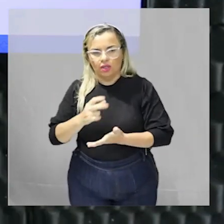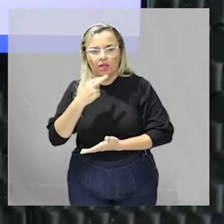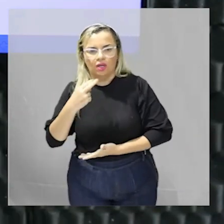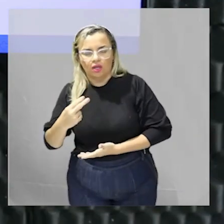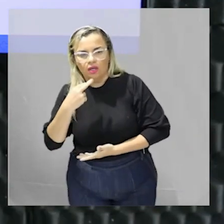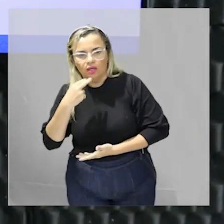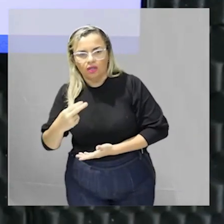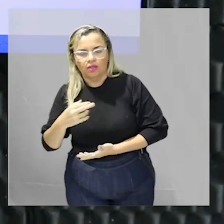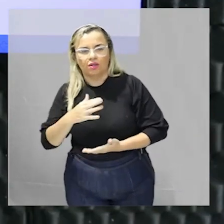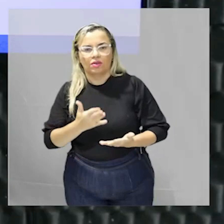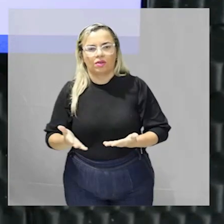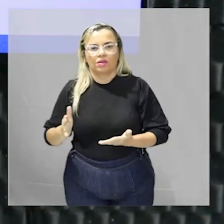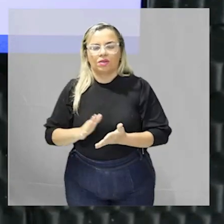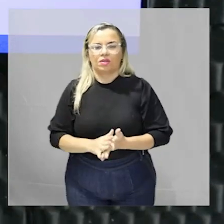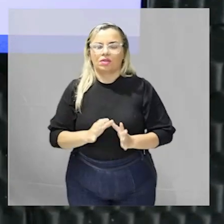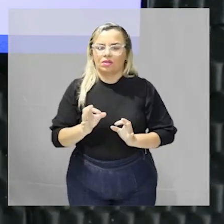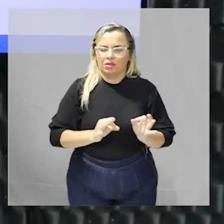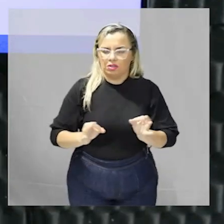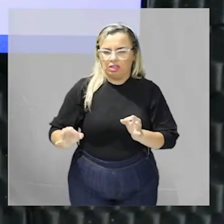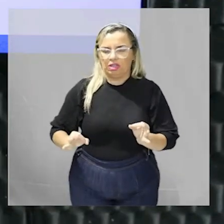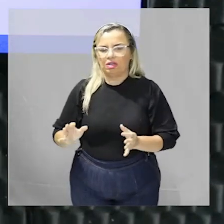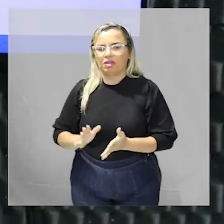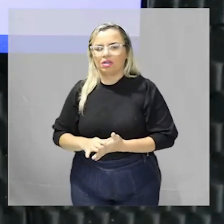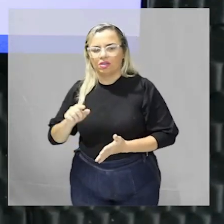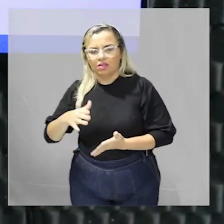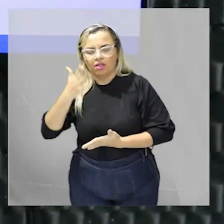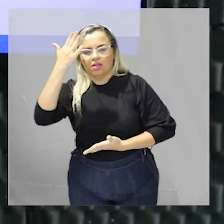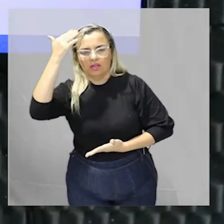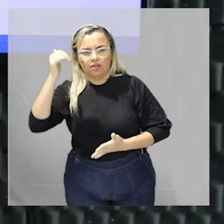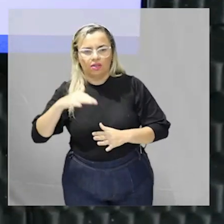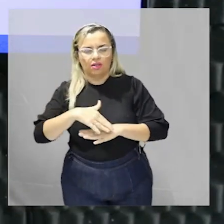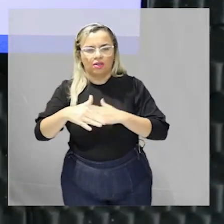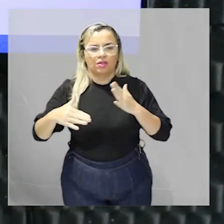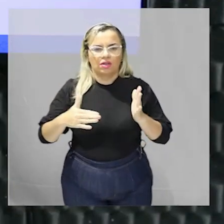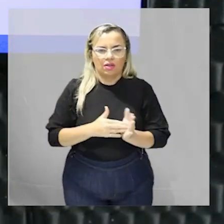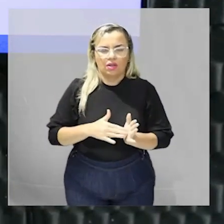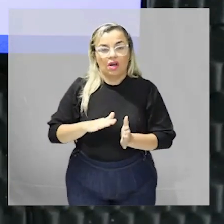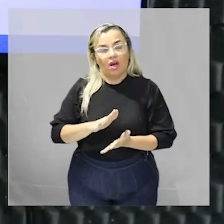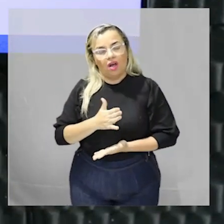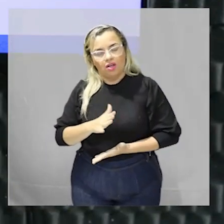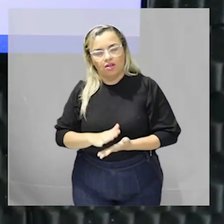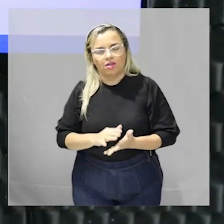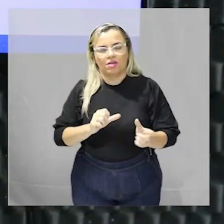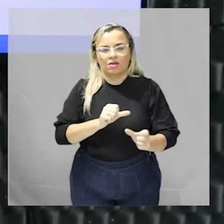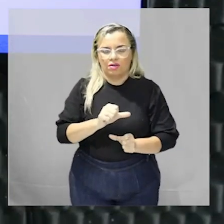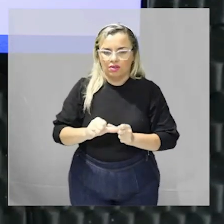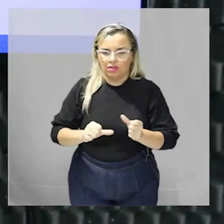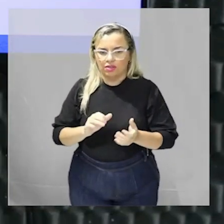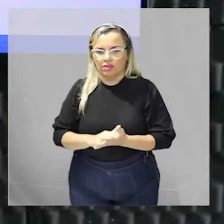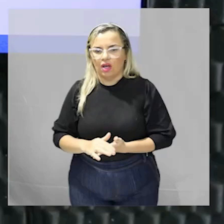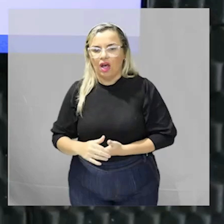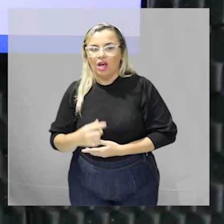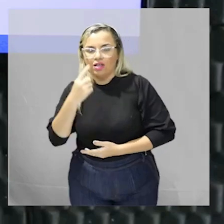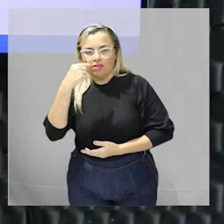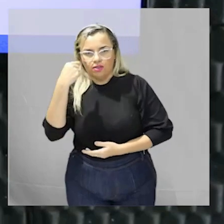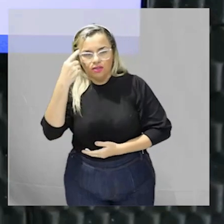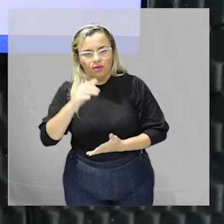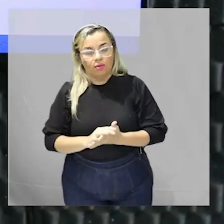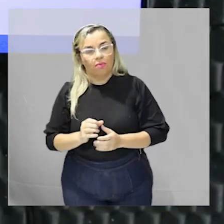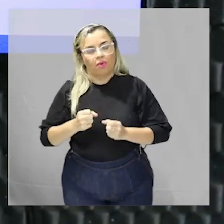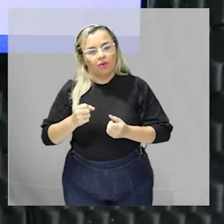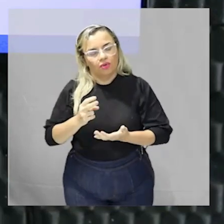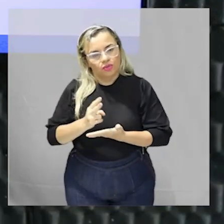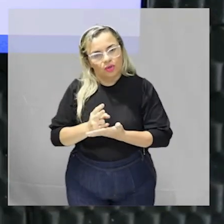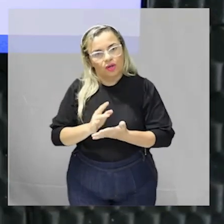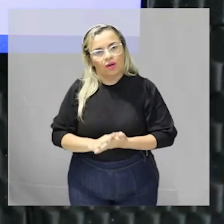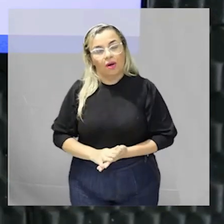tudo, tá? De vez em quando tem umas mudanças em algumas disciplinas, a nossa fica um pouquinho quietinha ali, mas vai, né, que